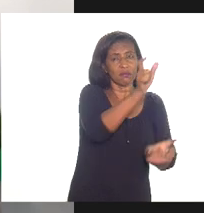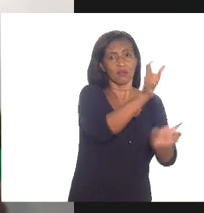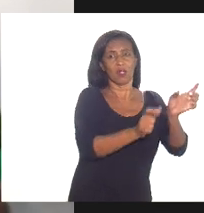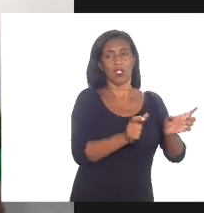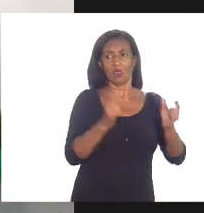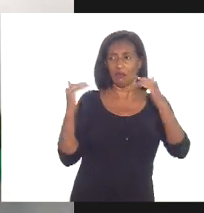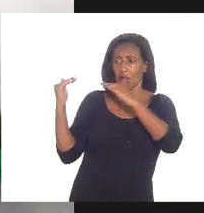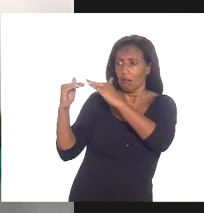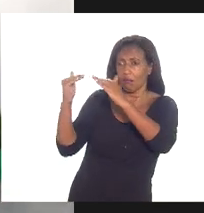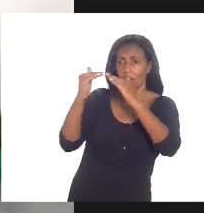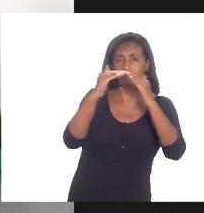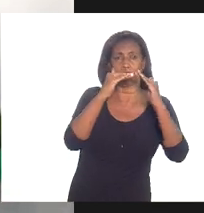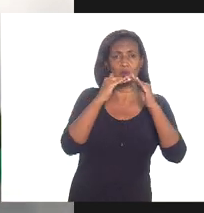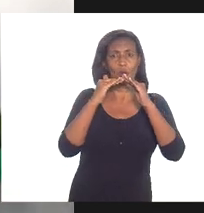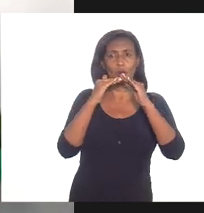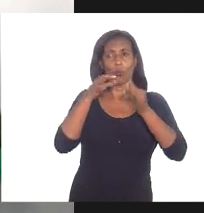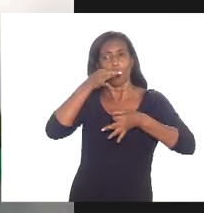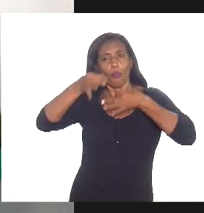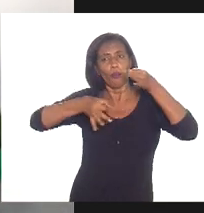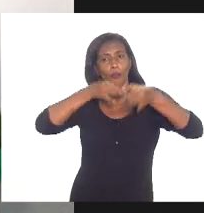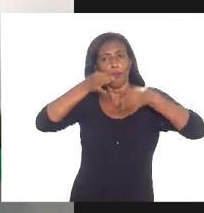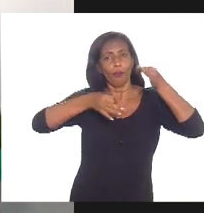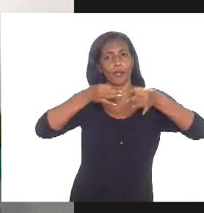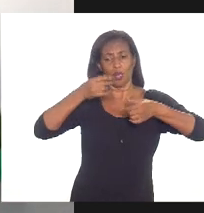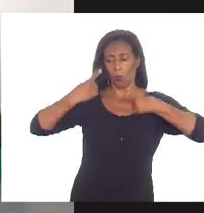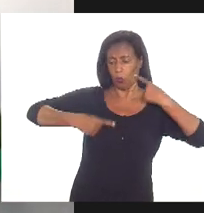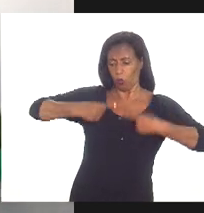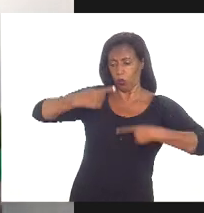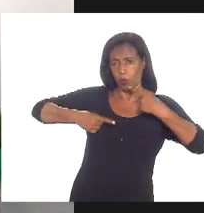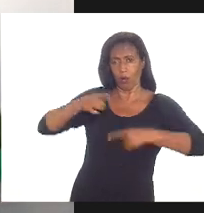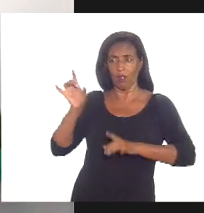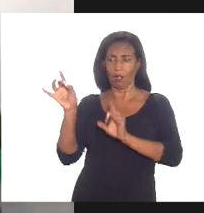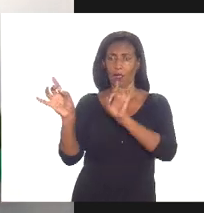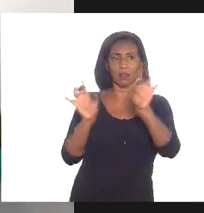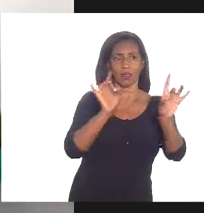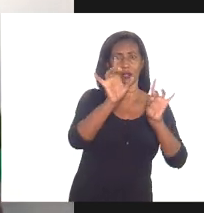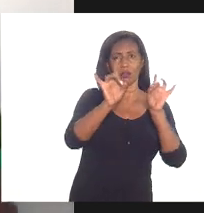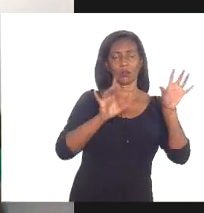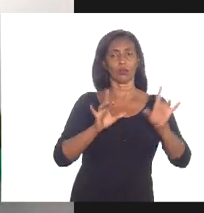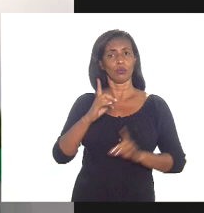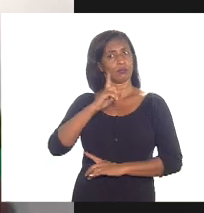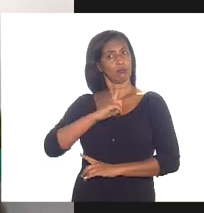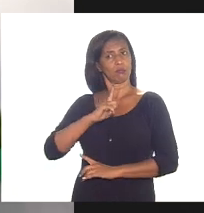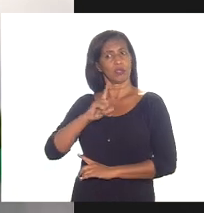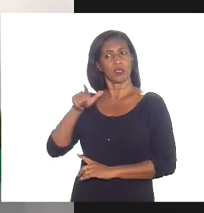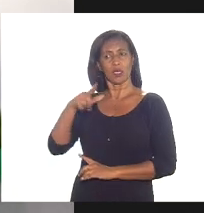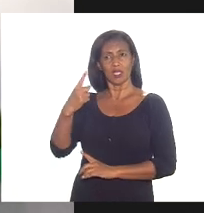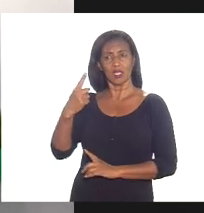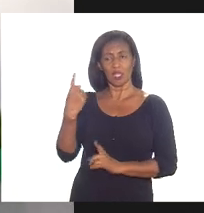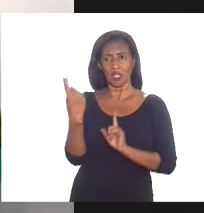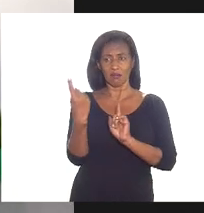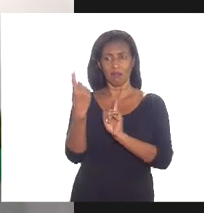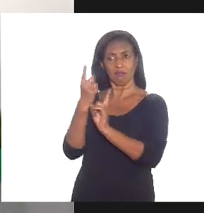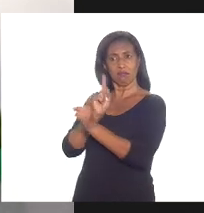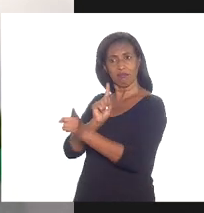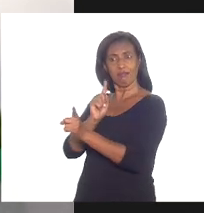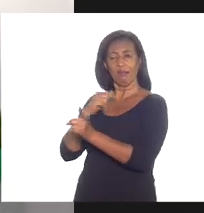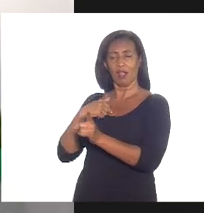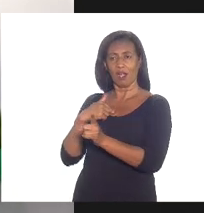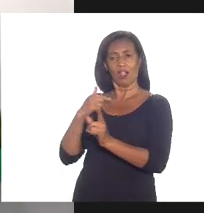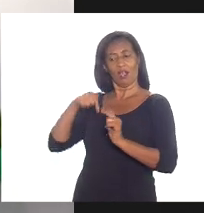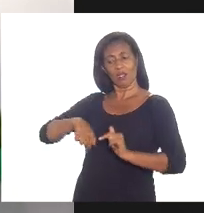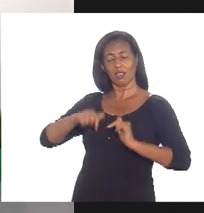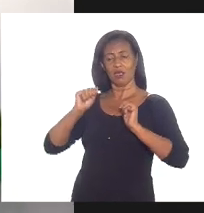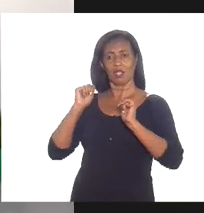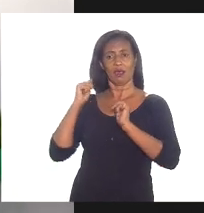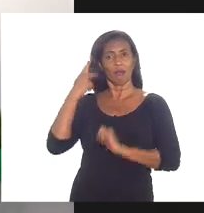de acordo com os preceitos políticos de cada um e cada uma que trouxe essa diversidade a esse parlamento,